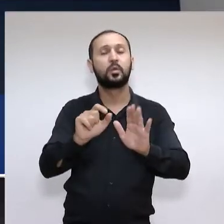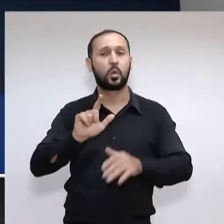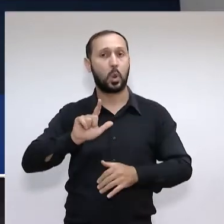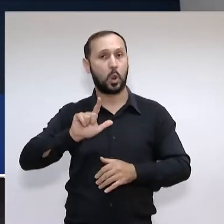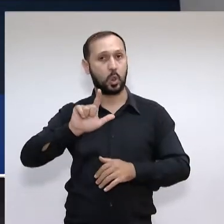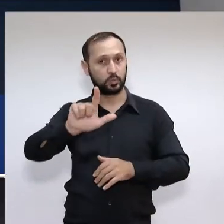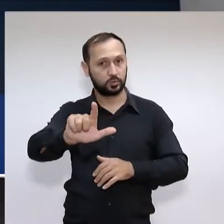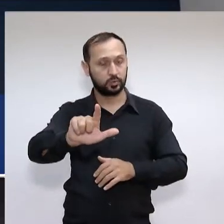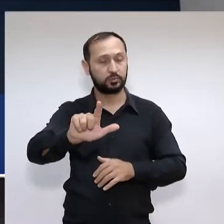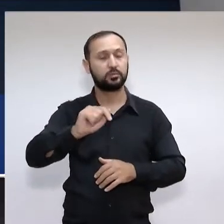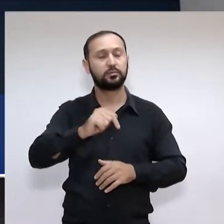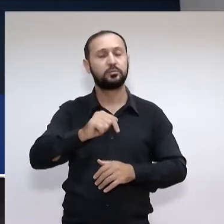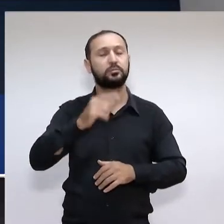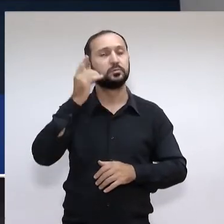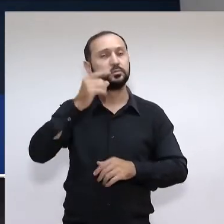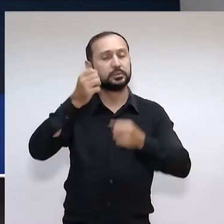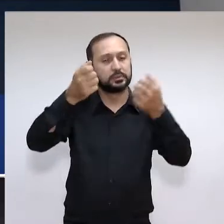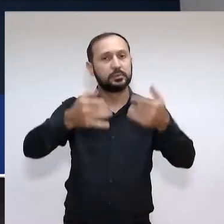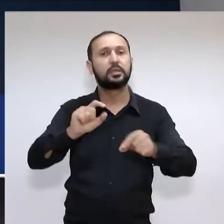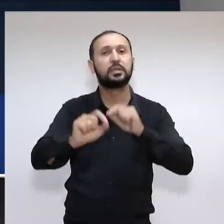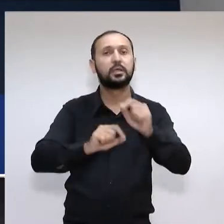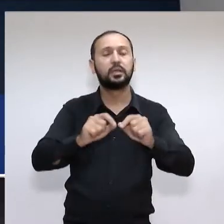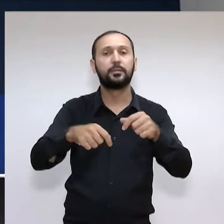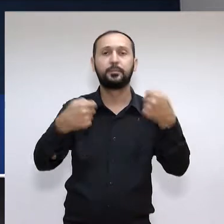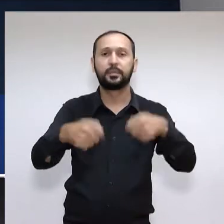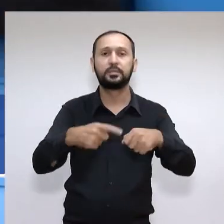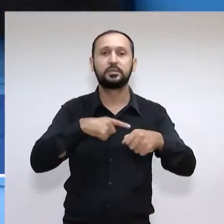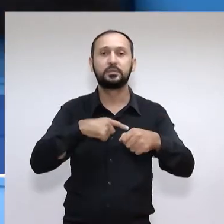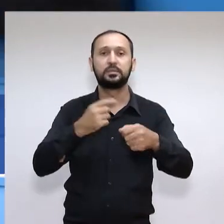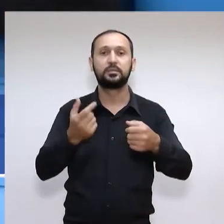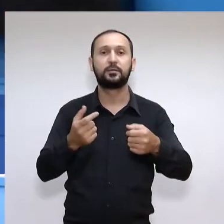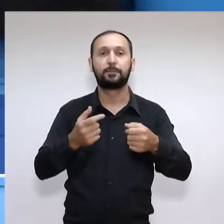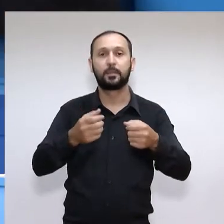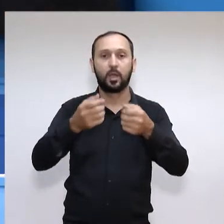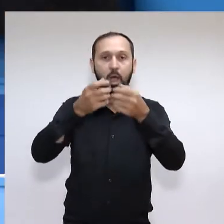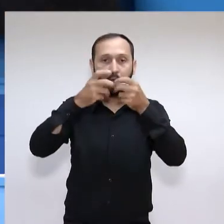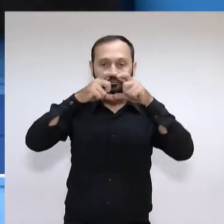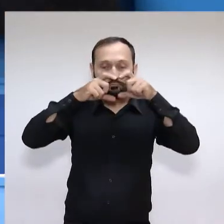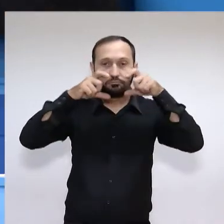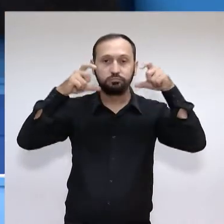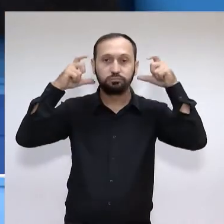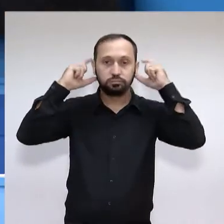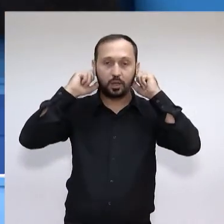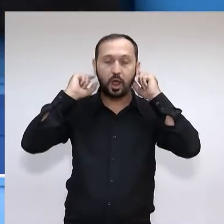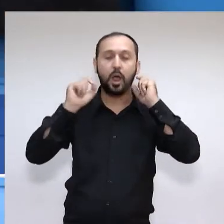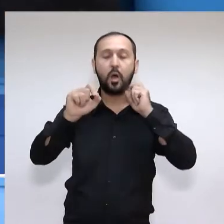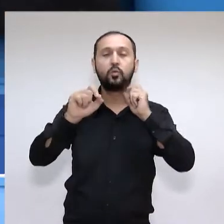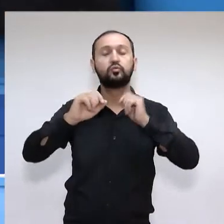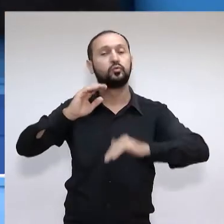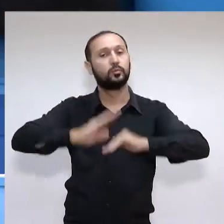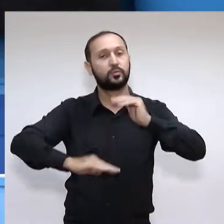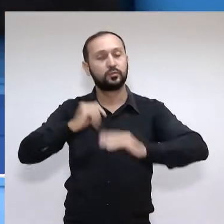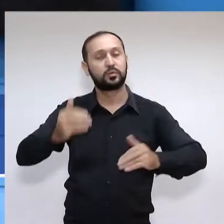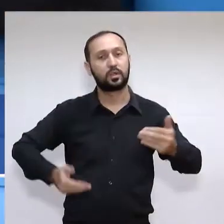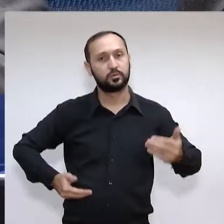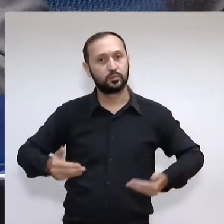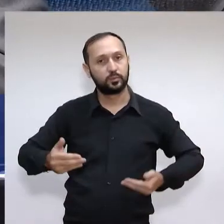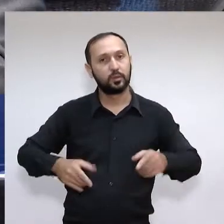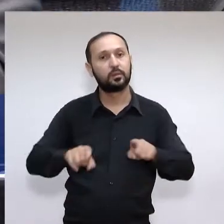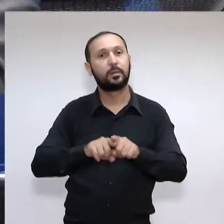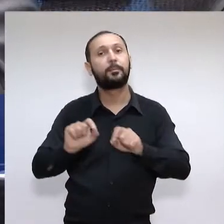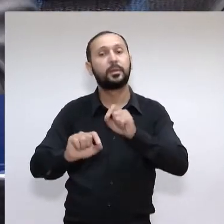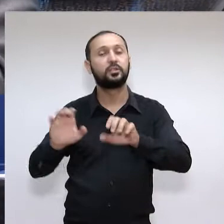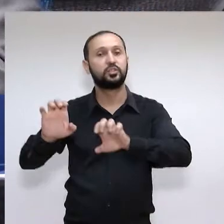do Solidariedade. Ele prevê a obrigatoriedade da entrega de máscaras aos servidores públicos e também funcionários